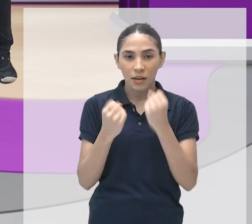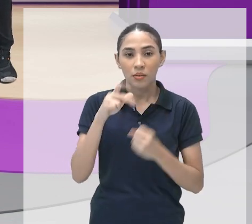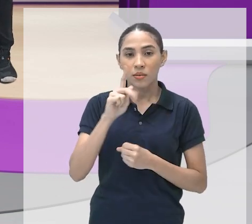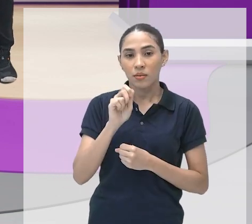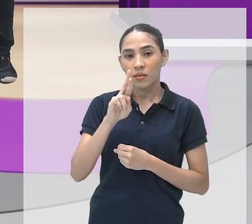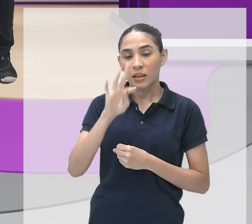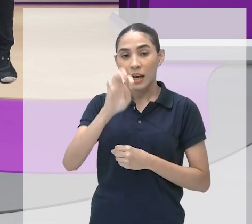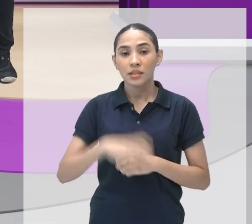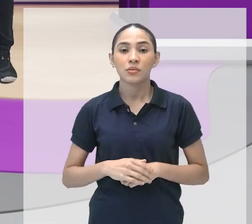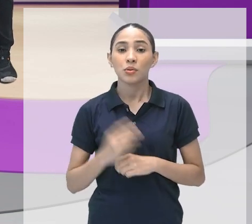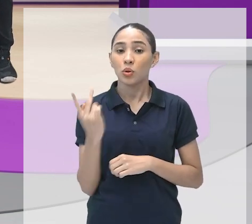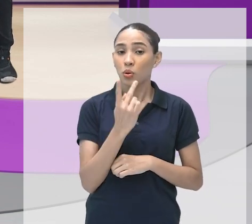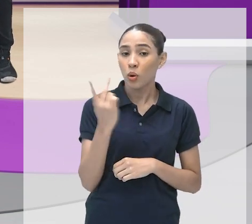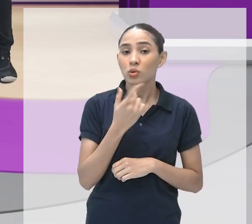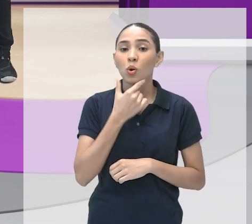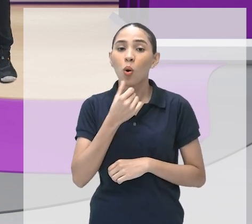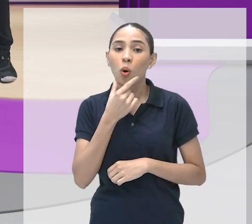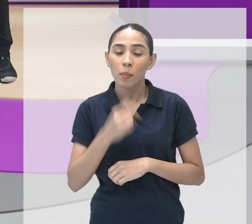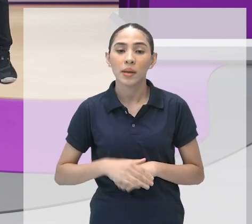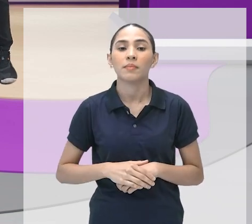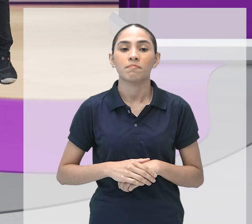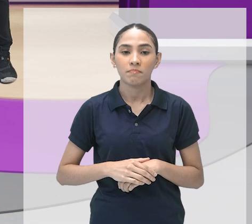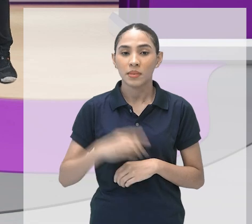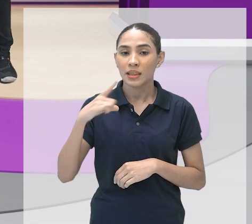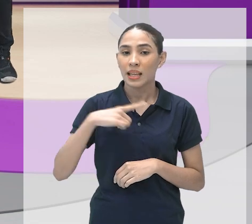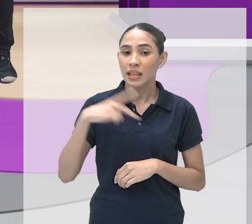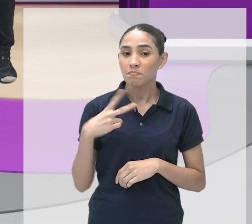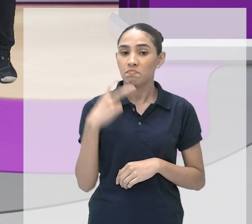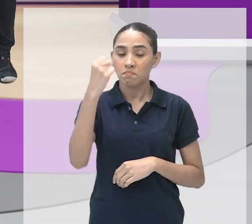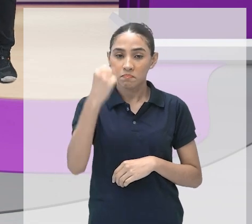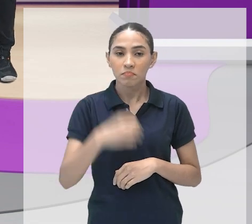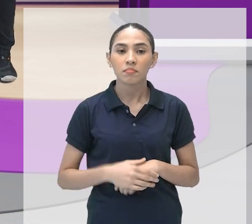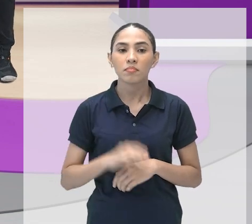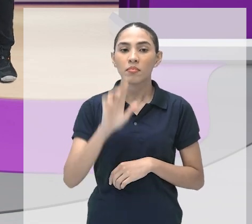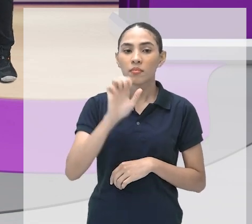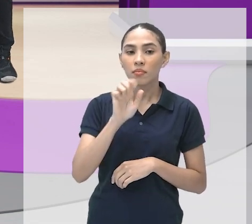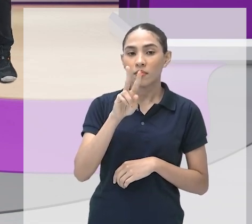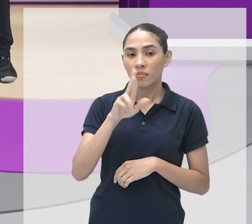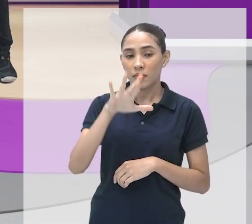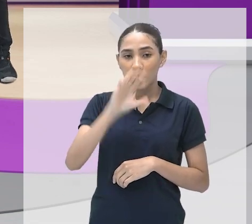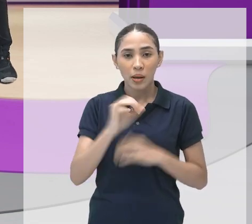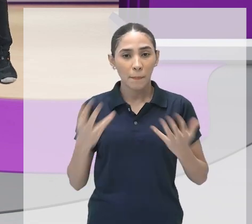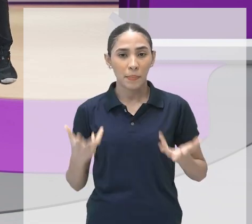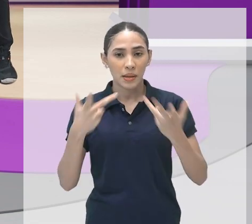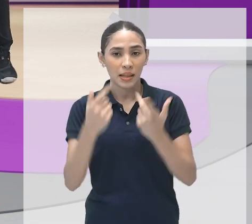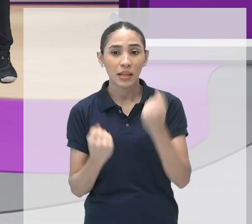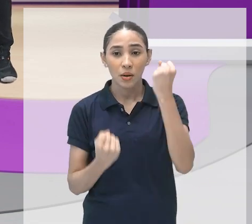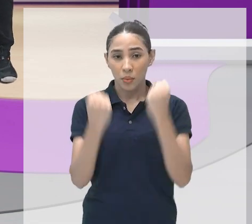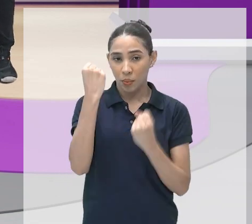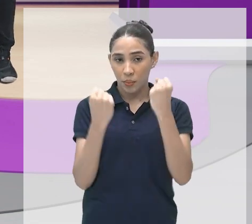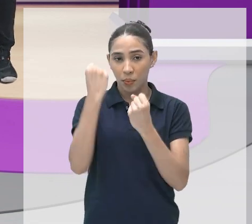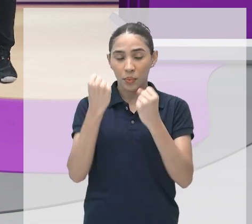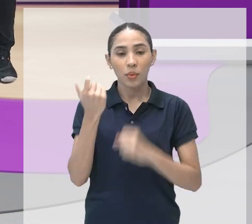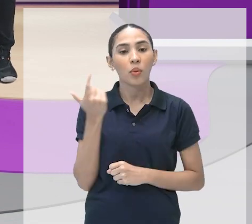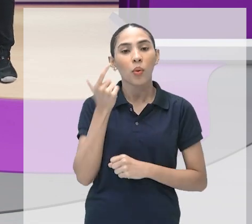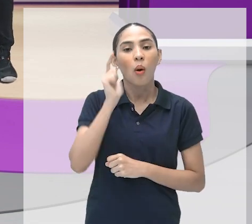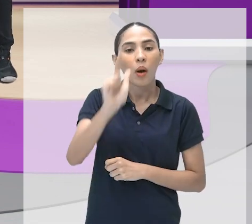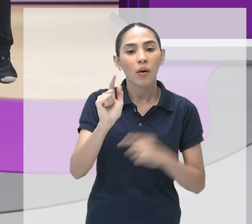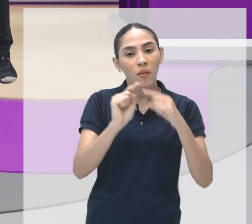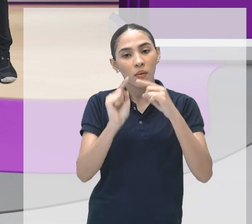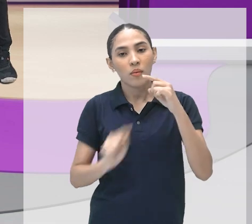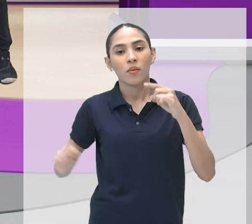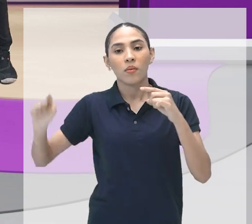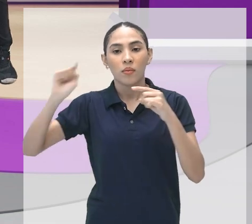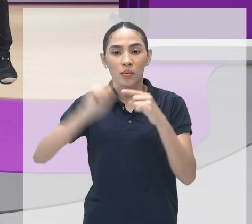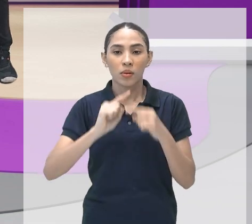Júlio estão competindo pelo melhor ritmo. Everton, com sua habilidade excepcional ao volante, completou sua volta mais rápida